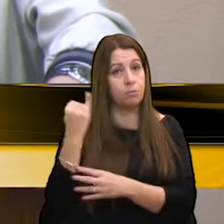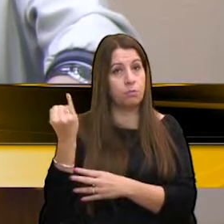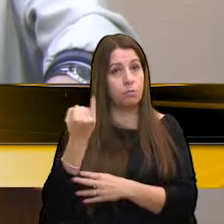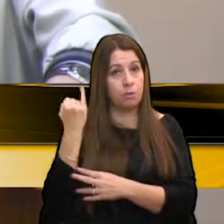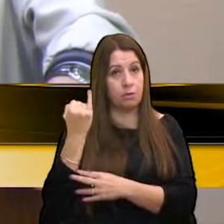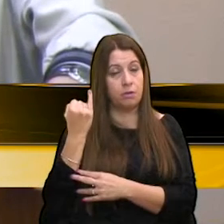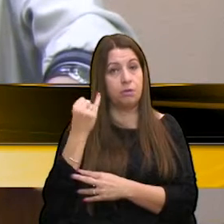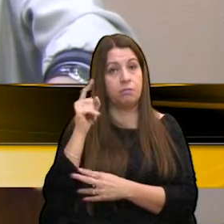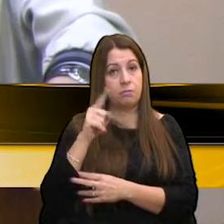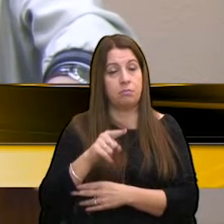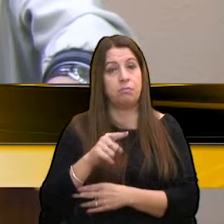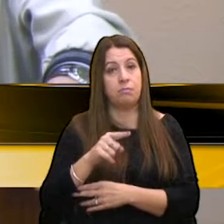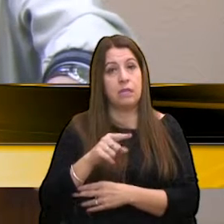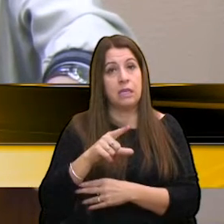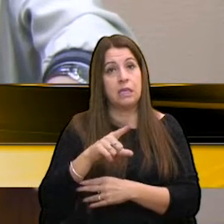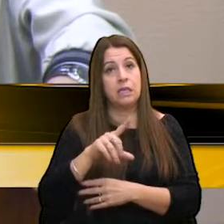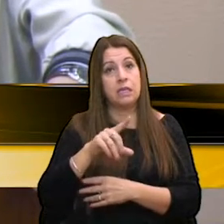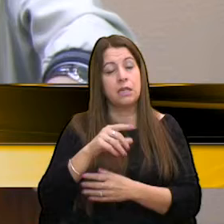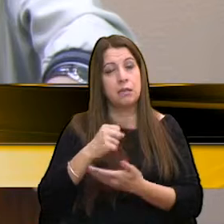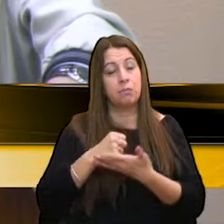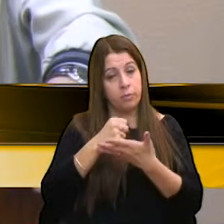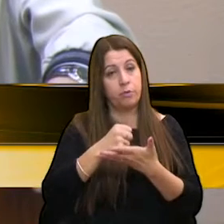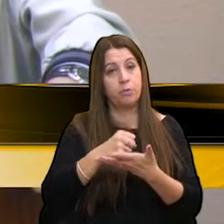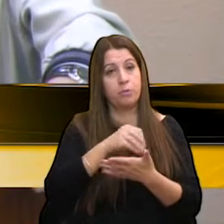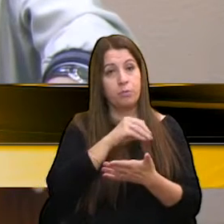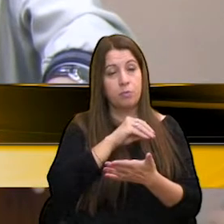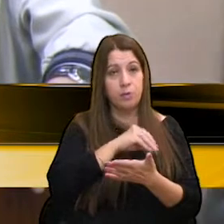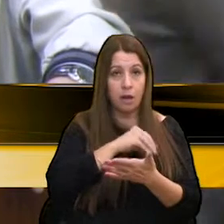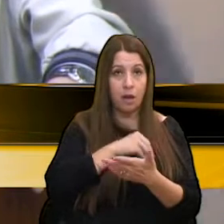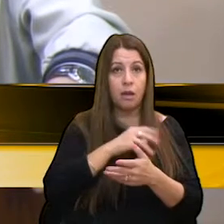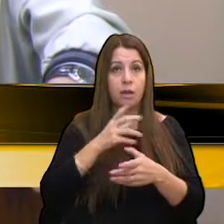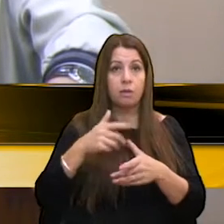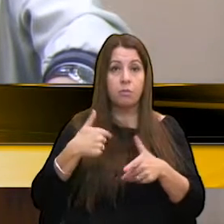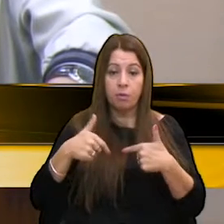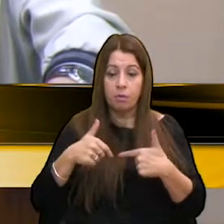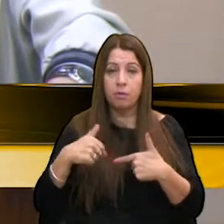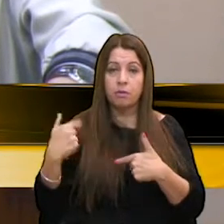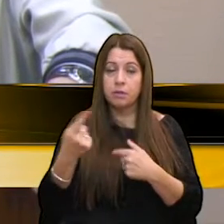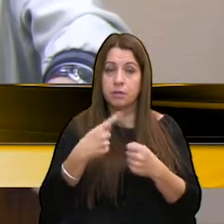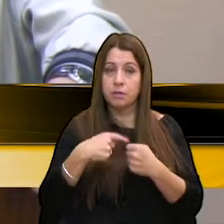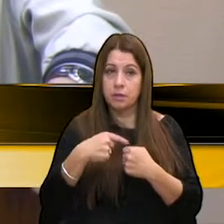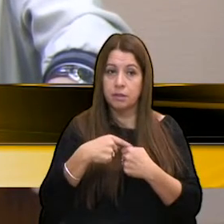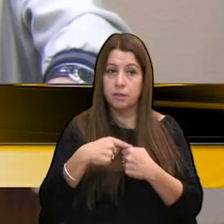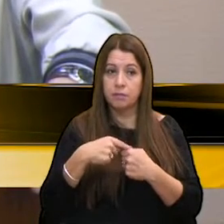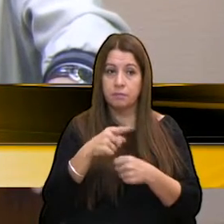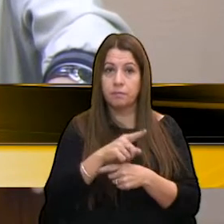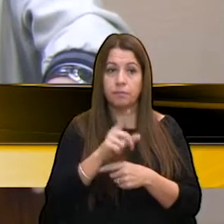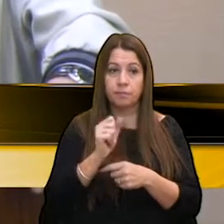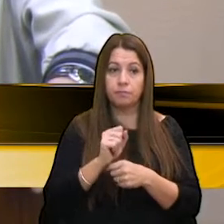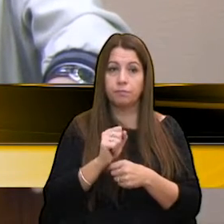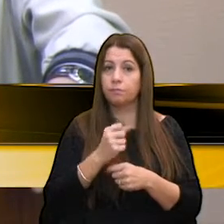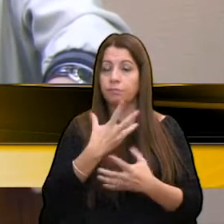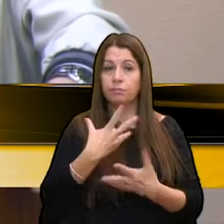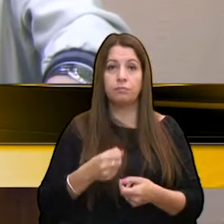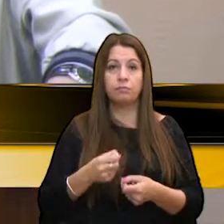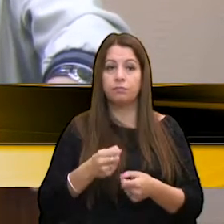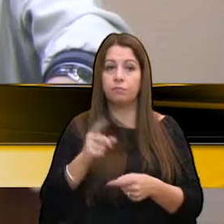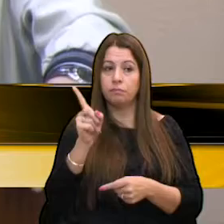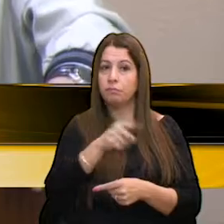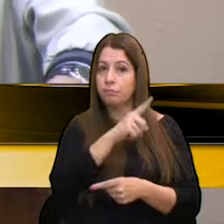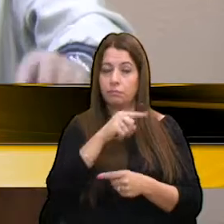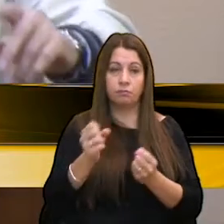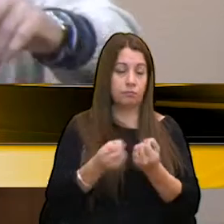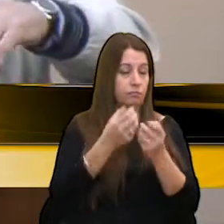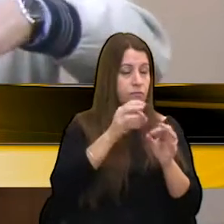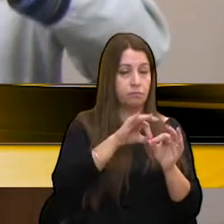importante fonte de renda, de negócio, de divulgação da nossa cidade. Então nós não vamos nos conformar com o cancelamento